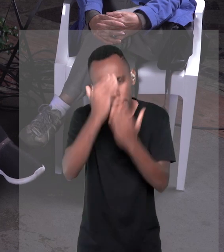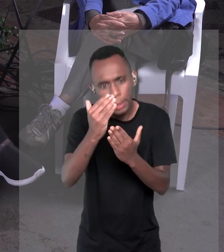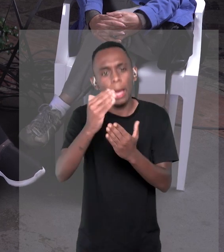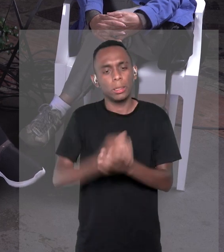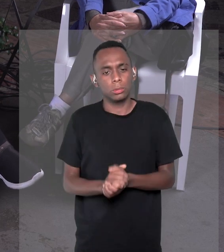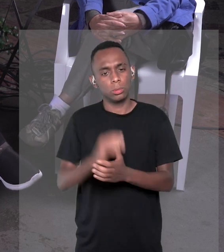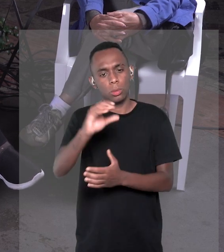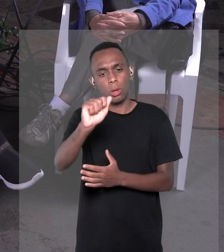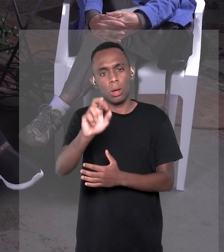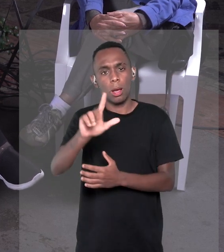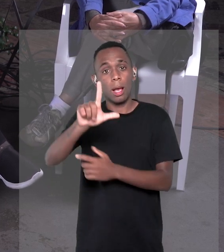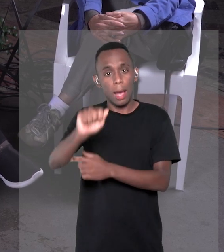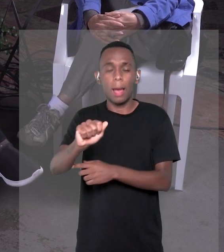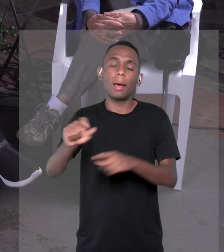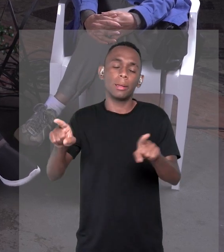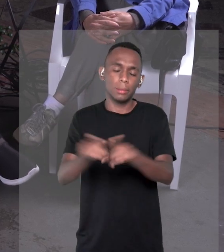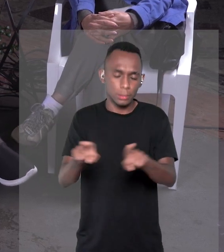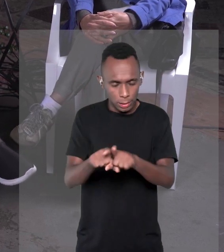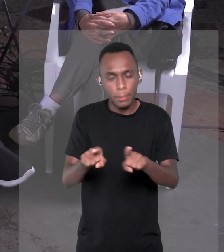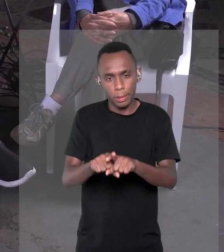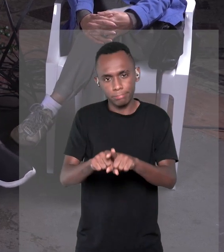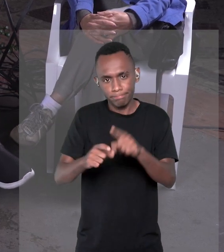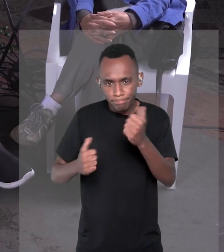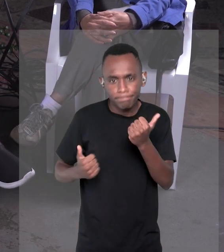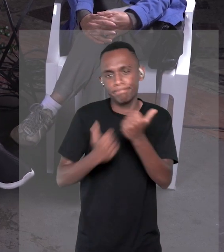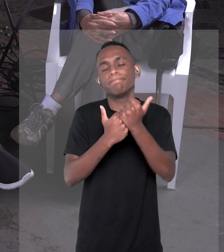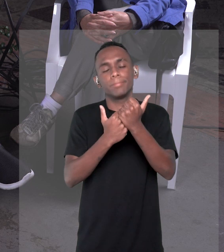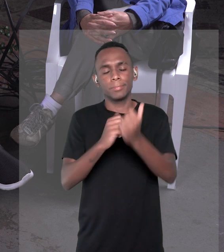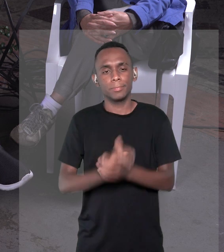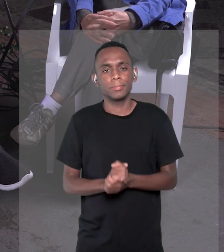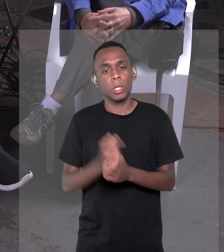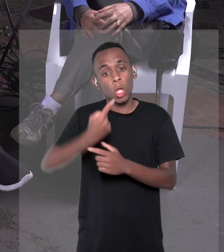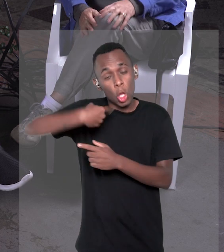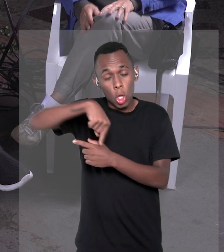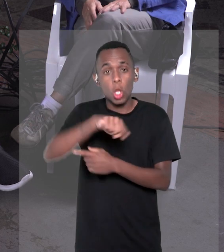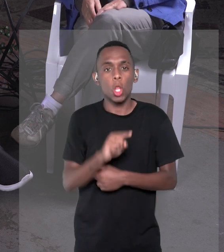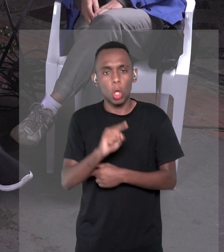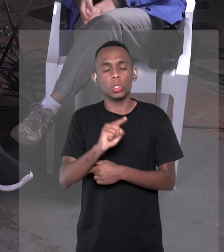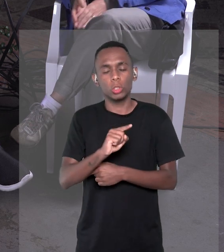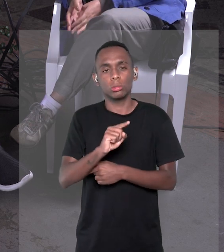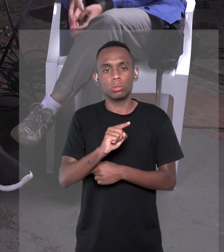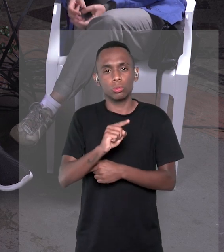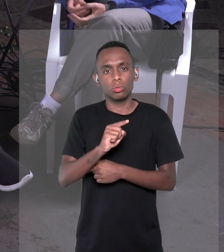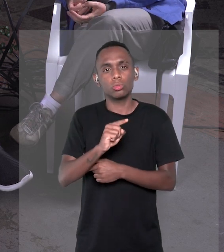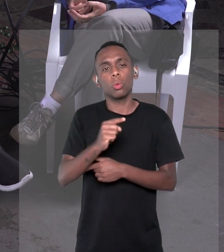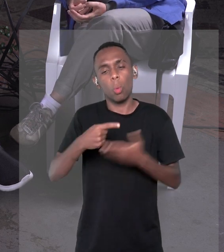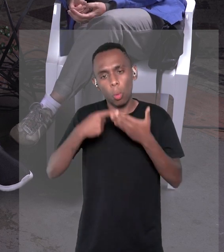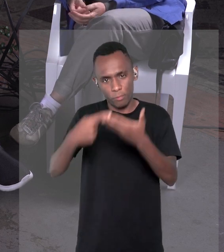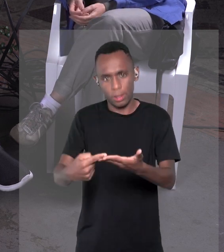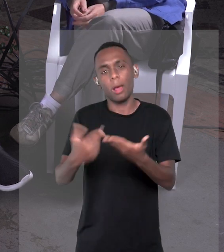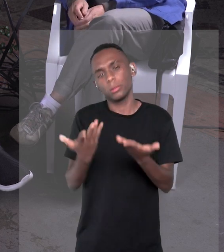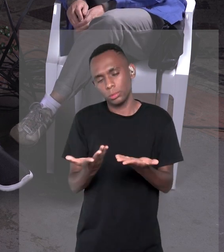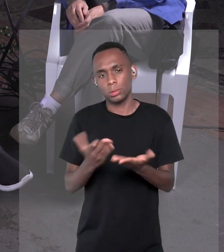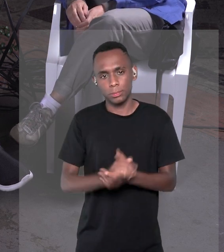né, os anfitriões, né, Carlinha, da vinda da Rosisca, que a gente agradece muito. E como